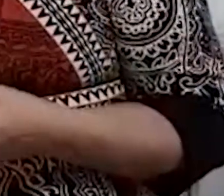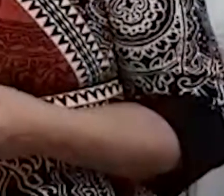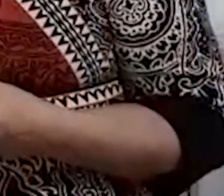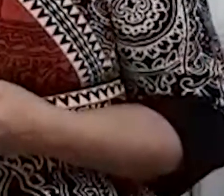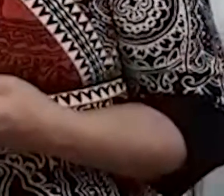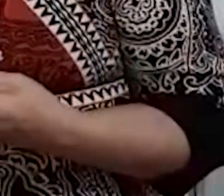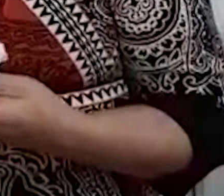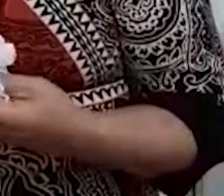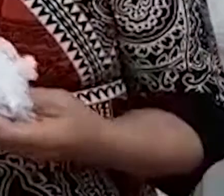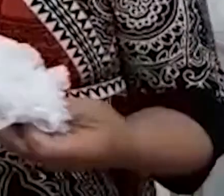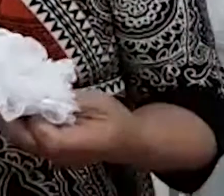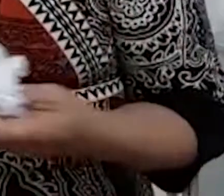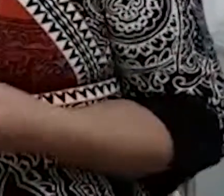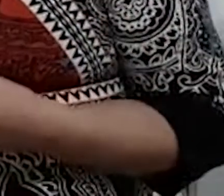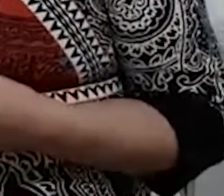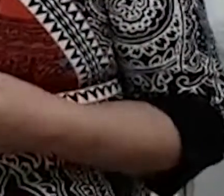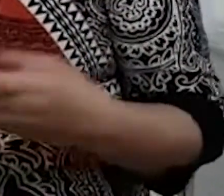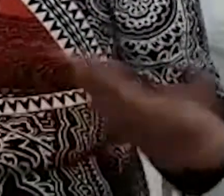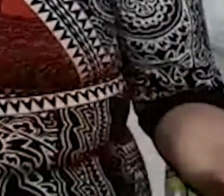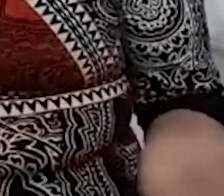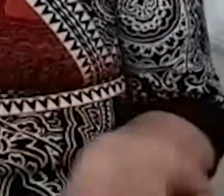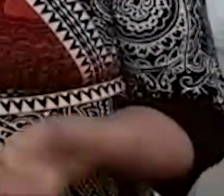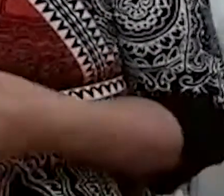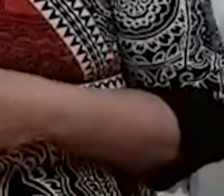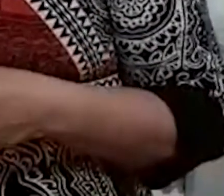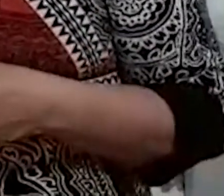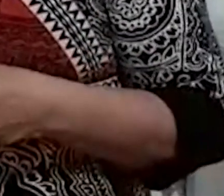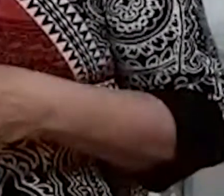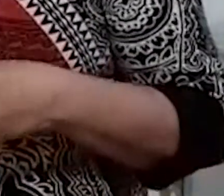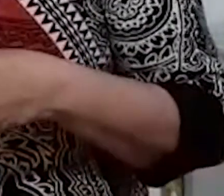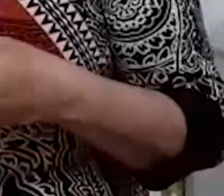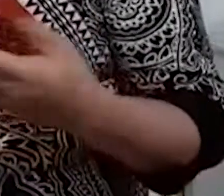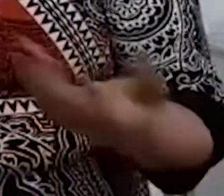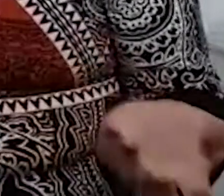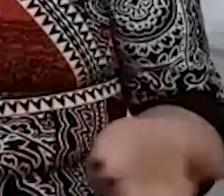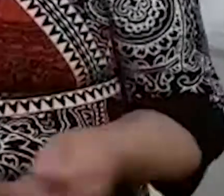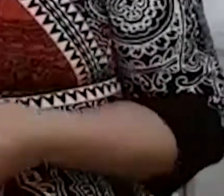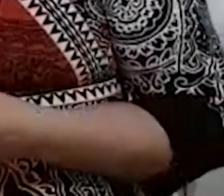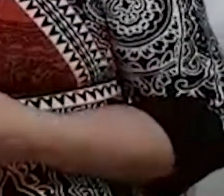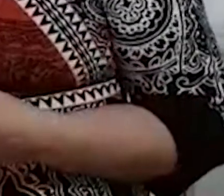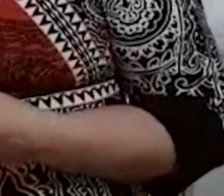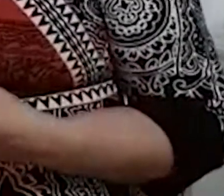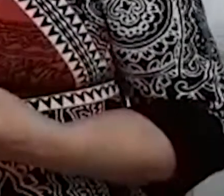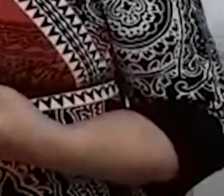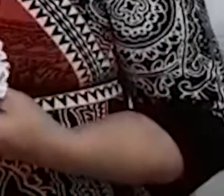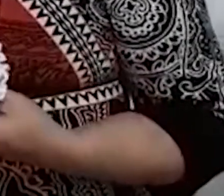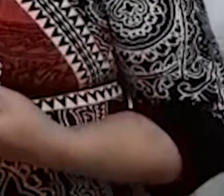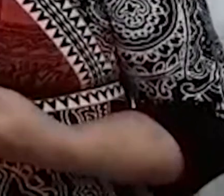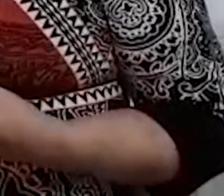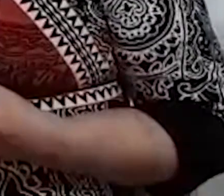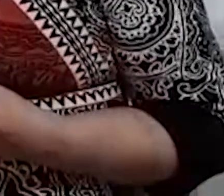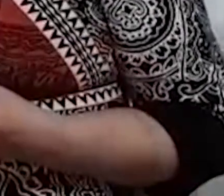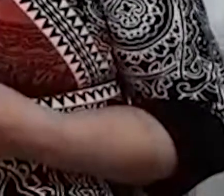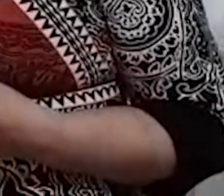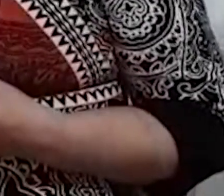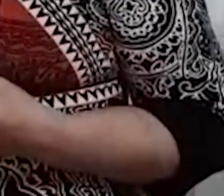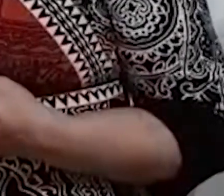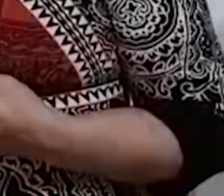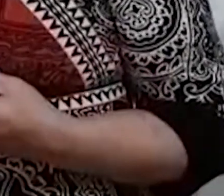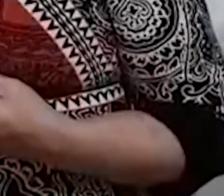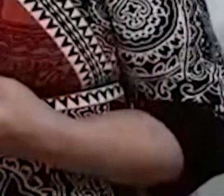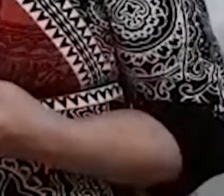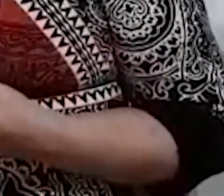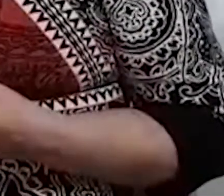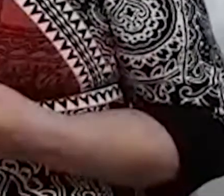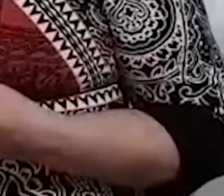e fui nascendo. Então, chegou para o São João, eu aproveitei a festa junina e comecei a fazer chapéu